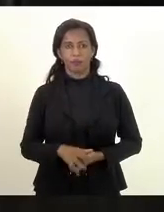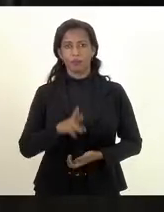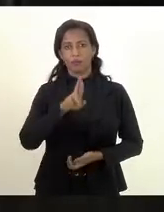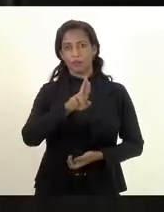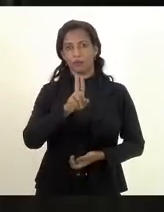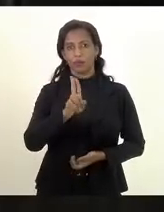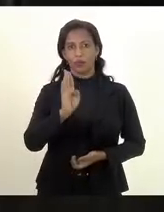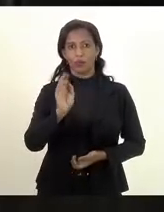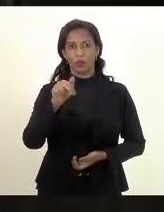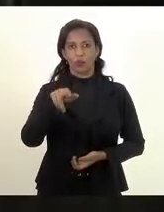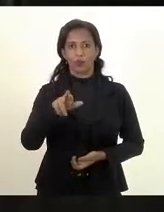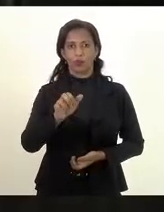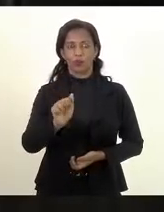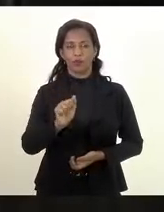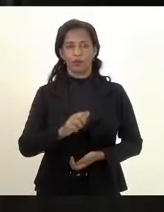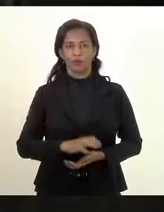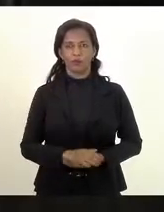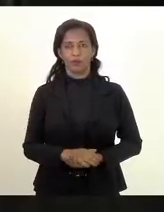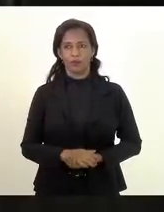Bontempo,